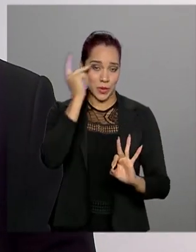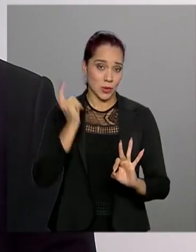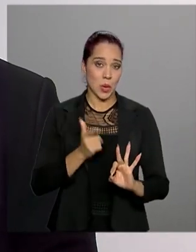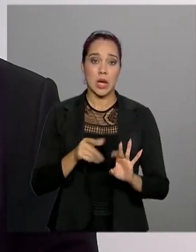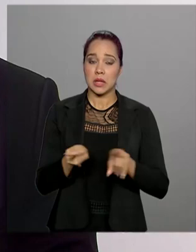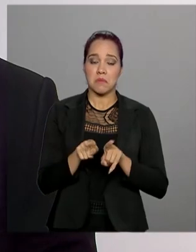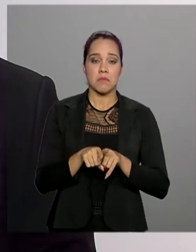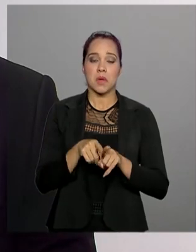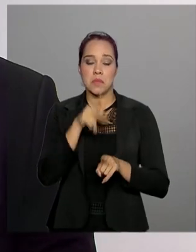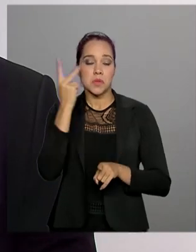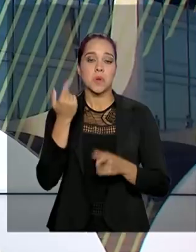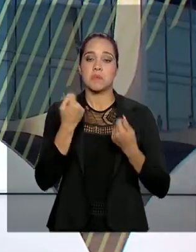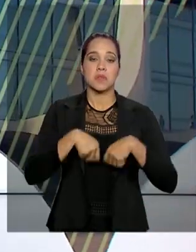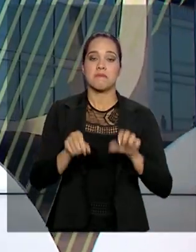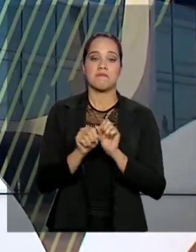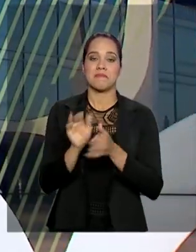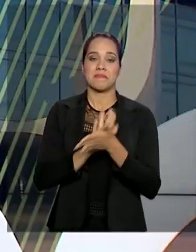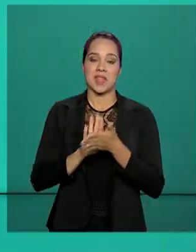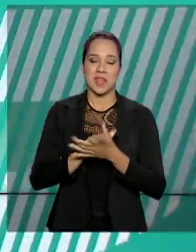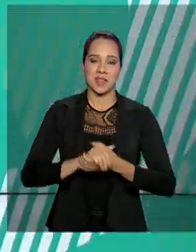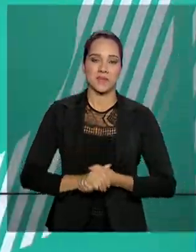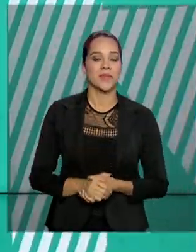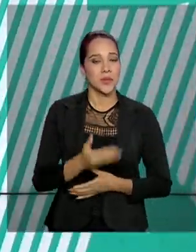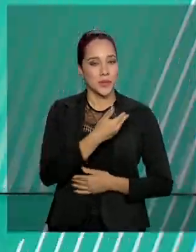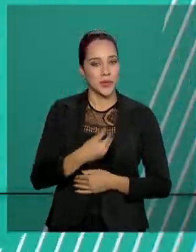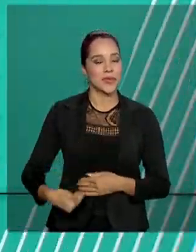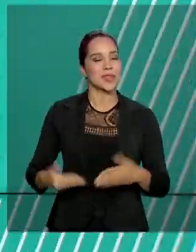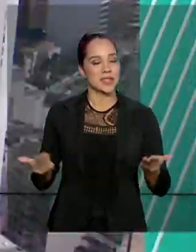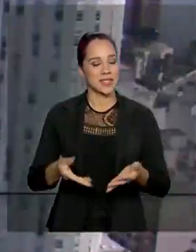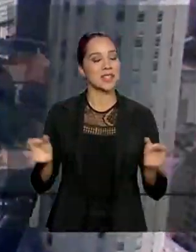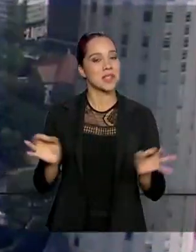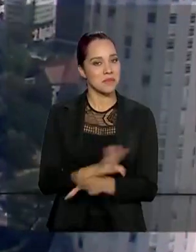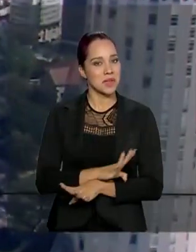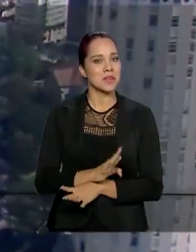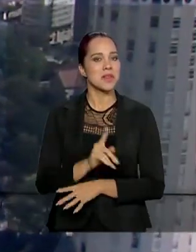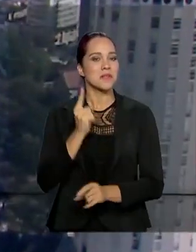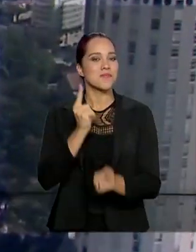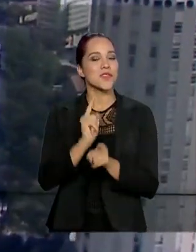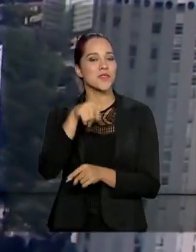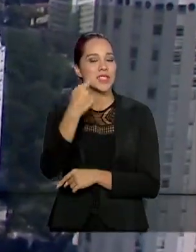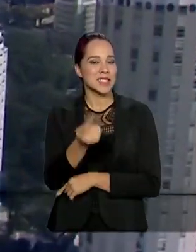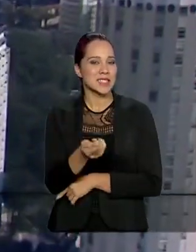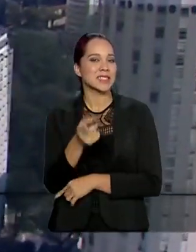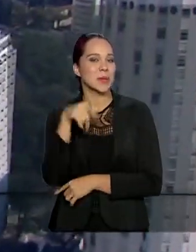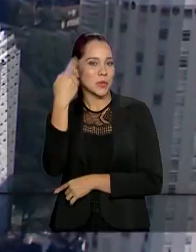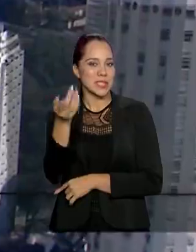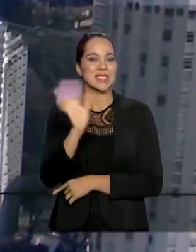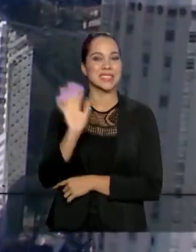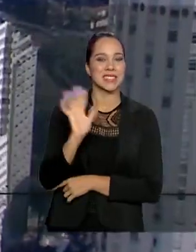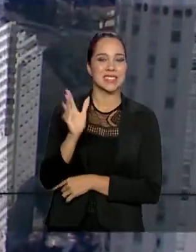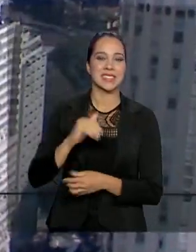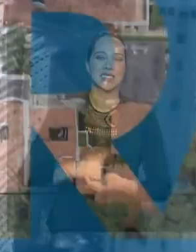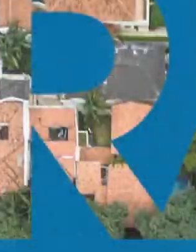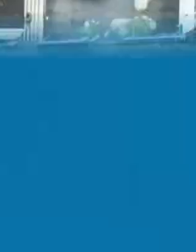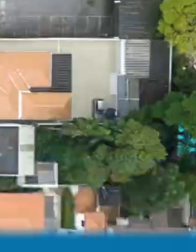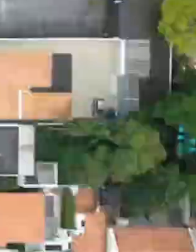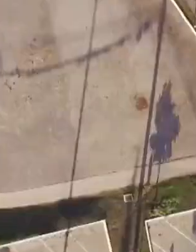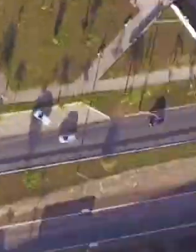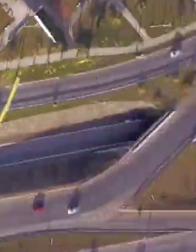e nem ele precisa fazer nada o governo agora termina que encontra você na próxima edição tchau